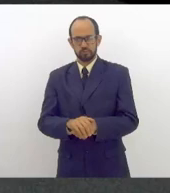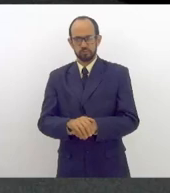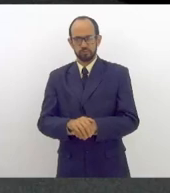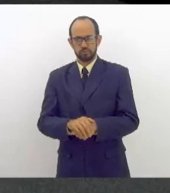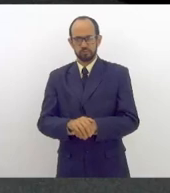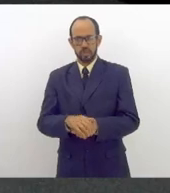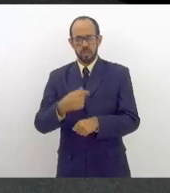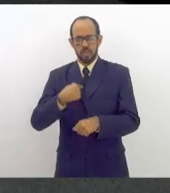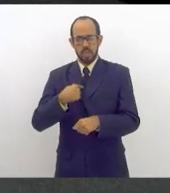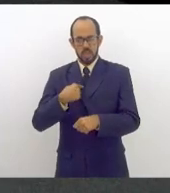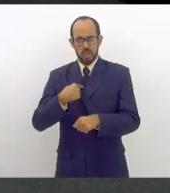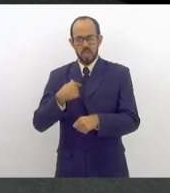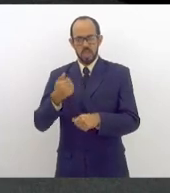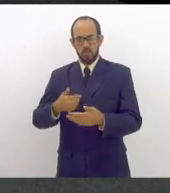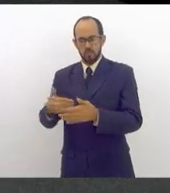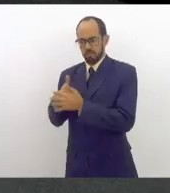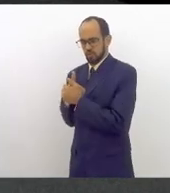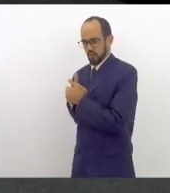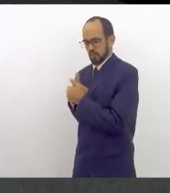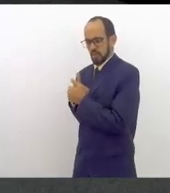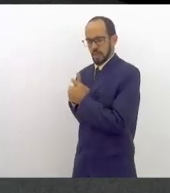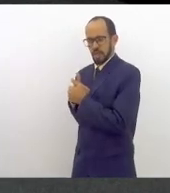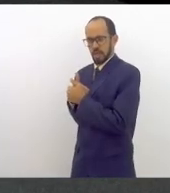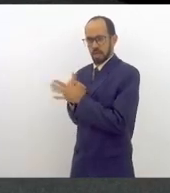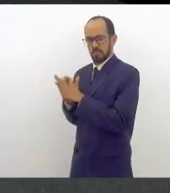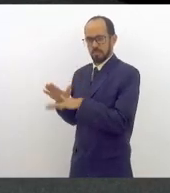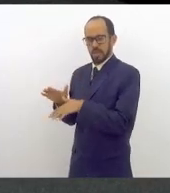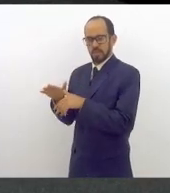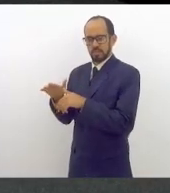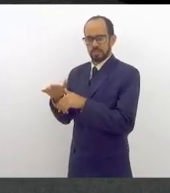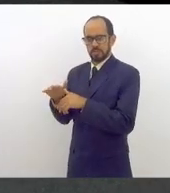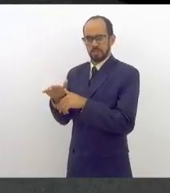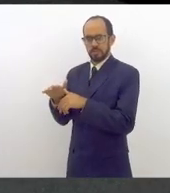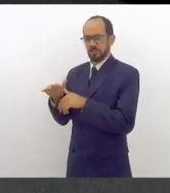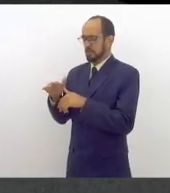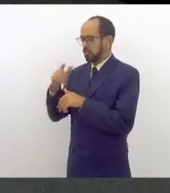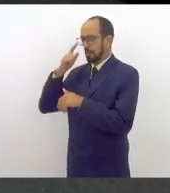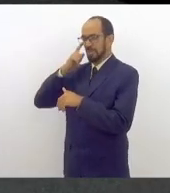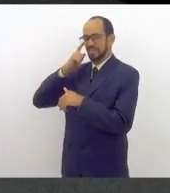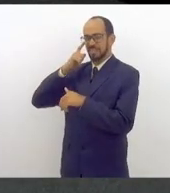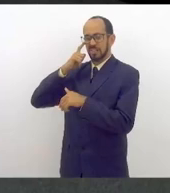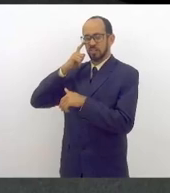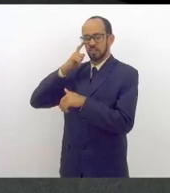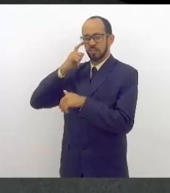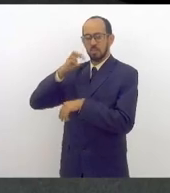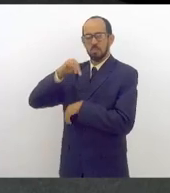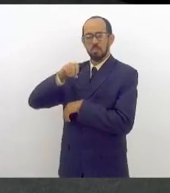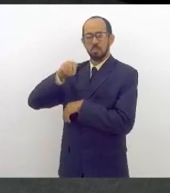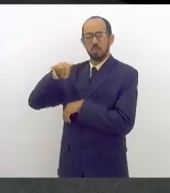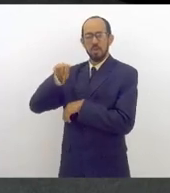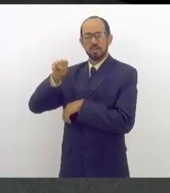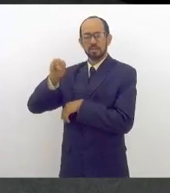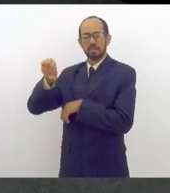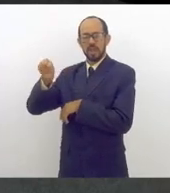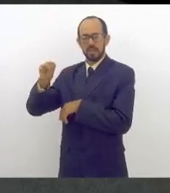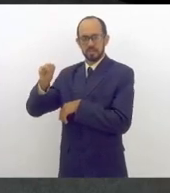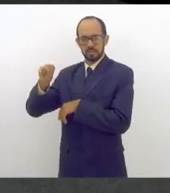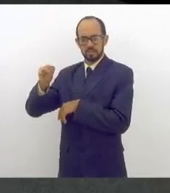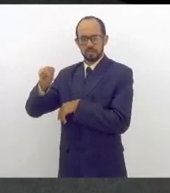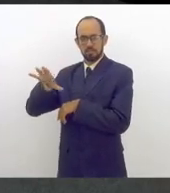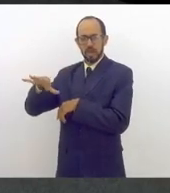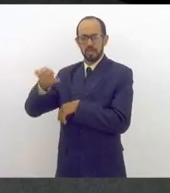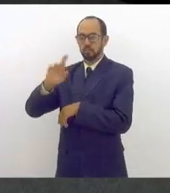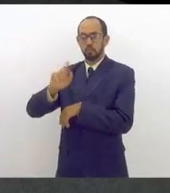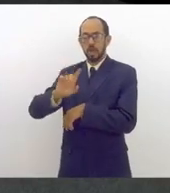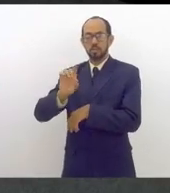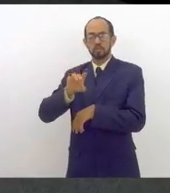fui me abrigar, me esconder, mas a cabeça ficou sempre nele. Moisés, Moisés. Só que não fica só no